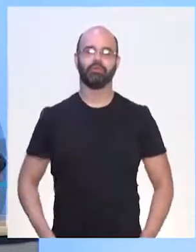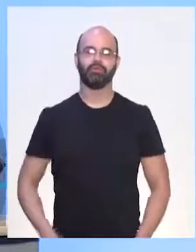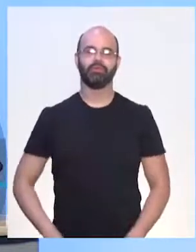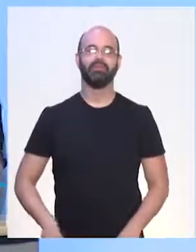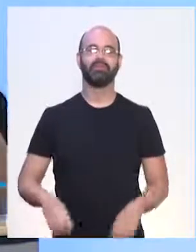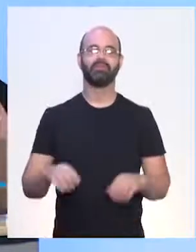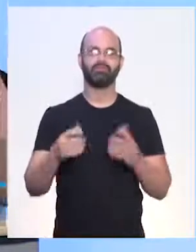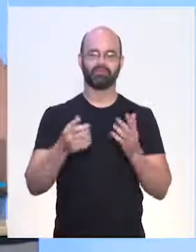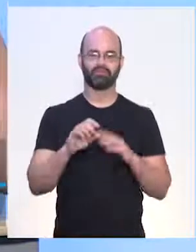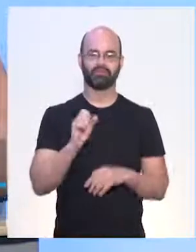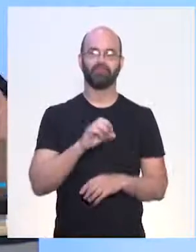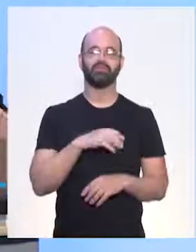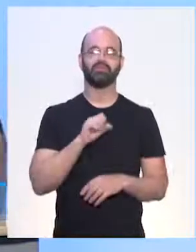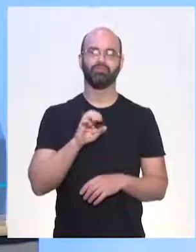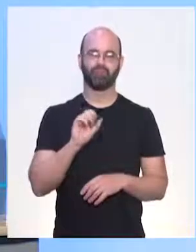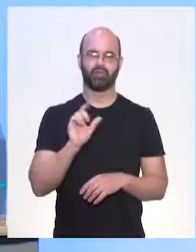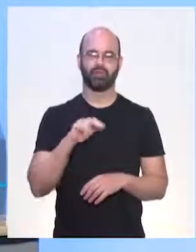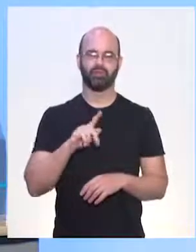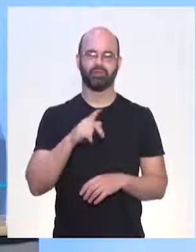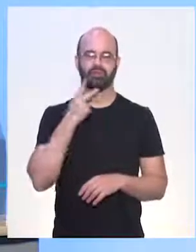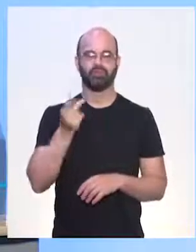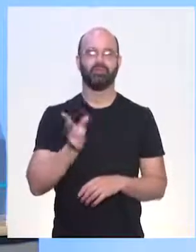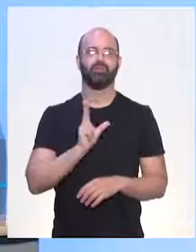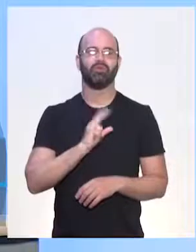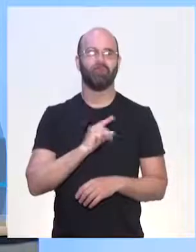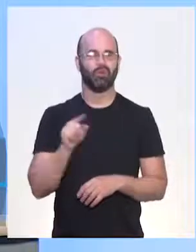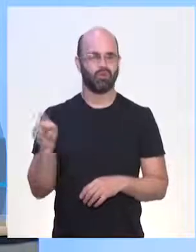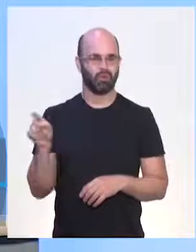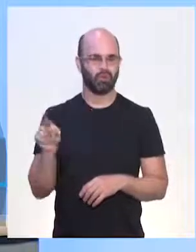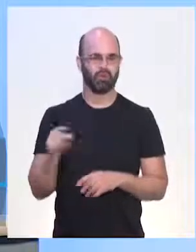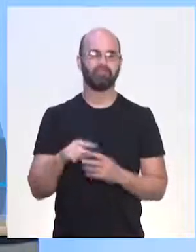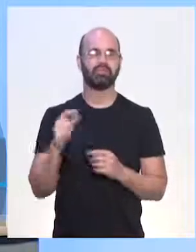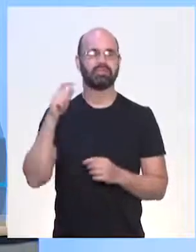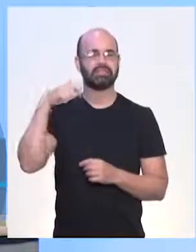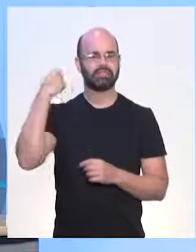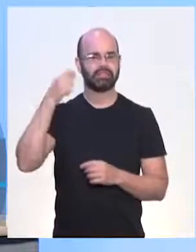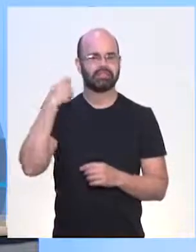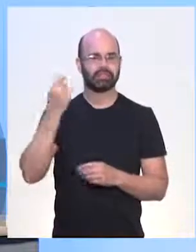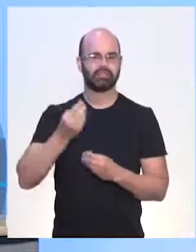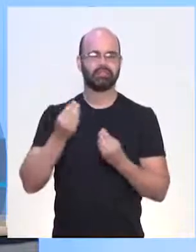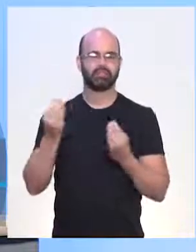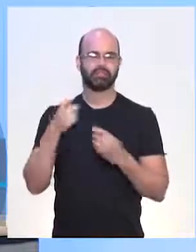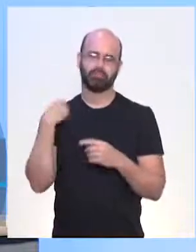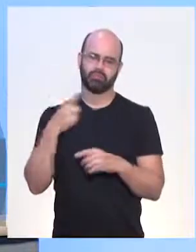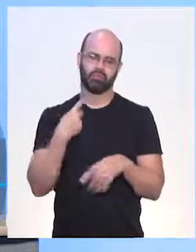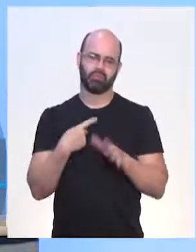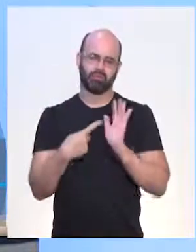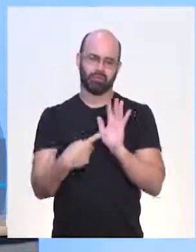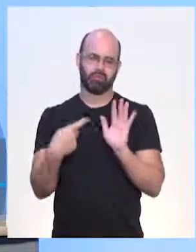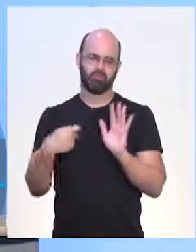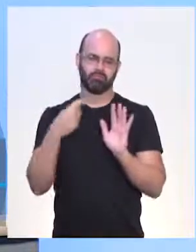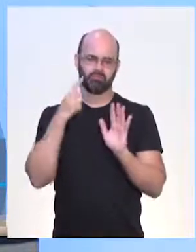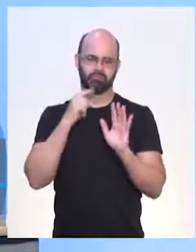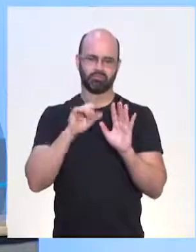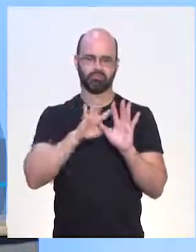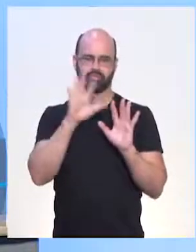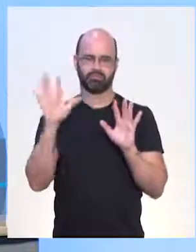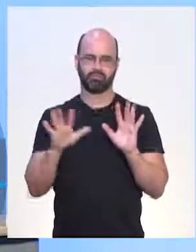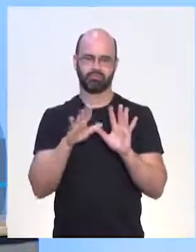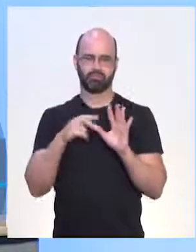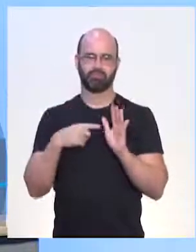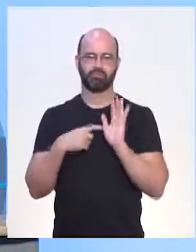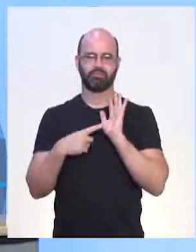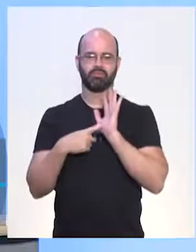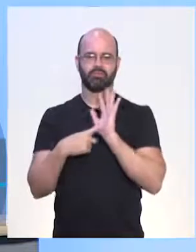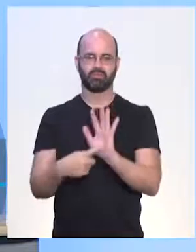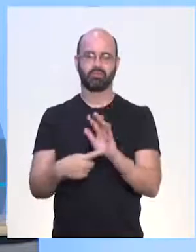hein? Isso, Pro Solange. A gente precisa colocar o vídeo na íntegra, nesse pedaço aí, porque eu preciso